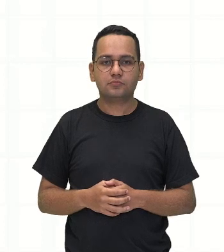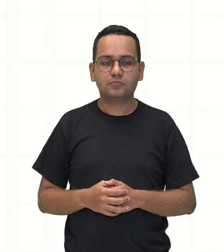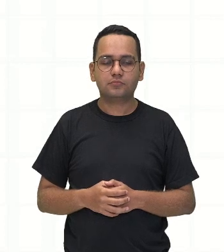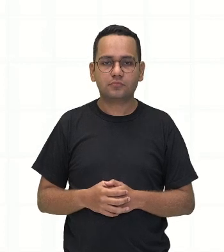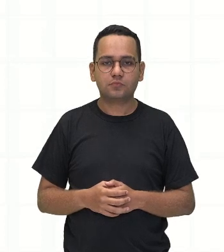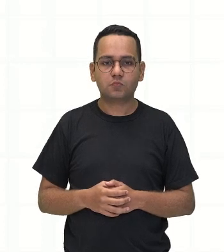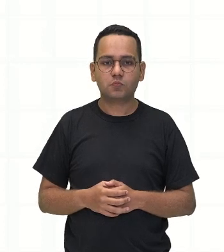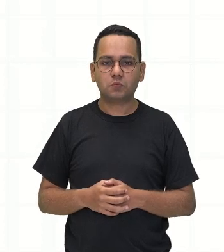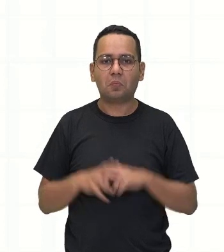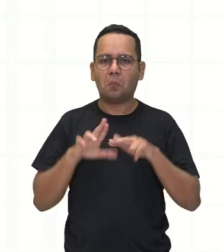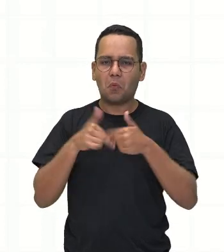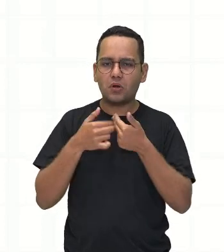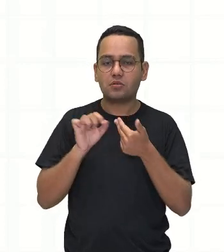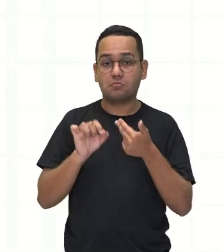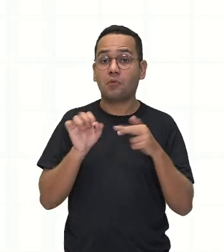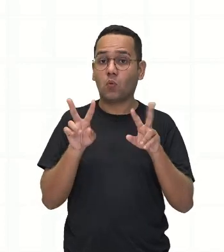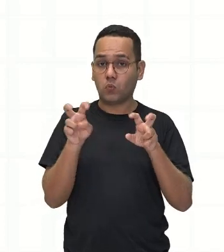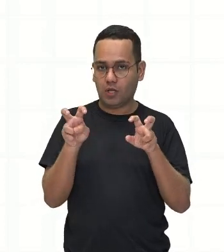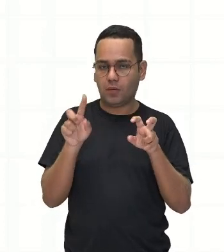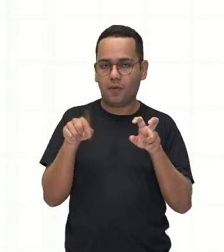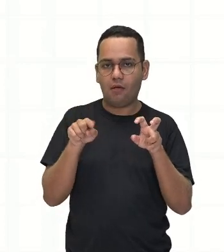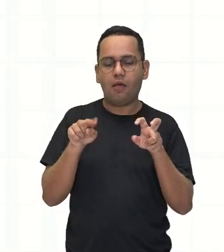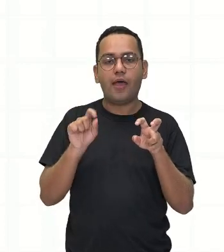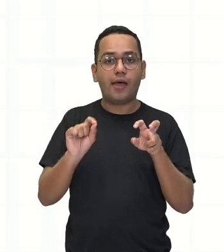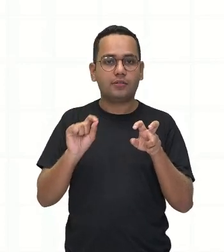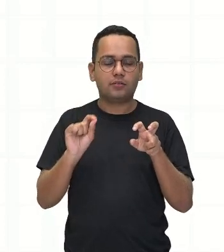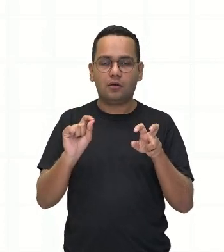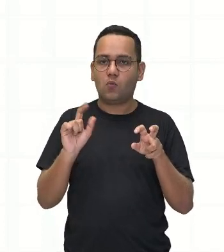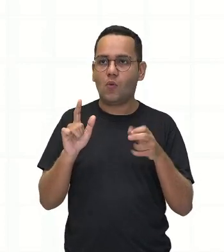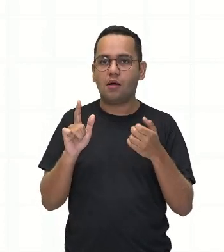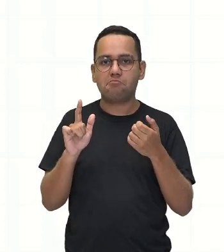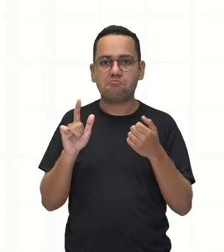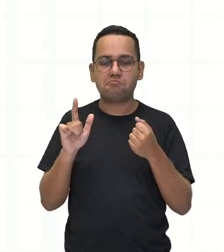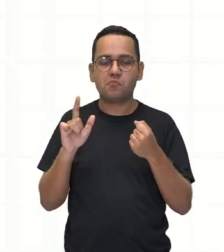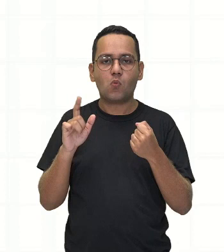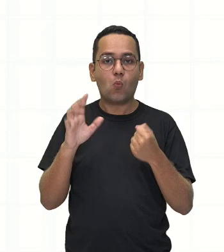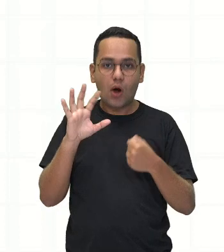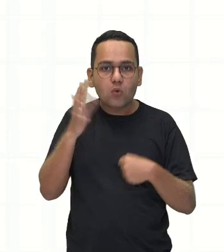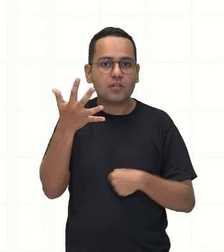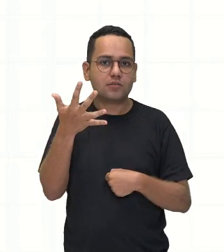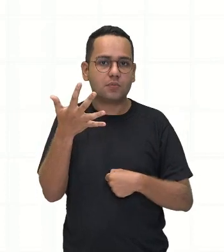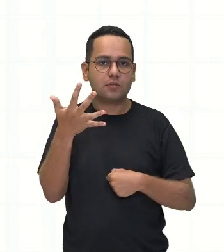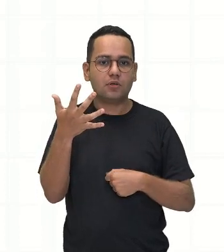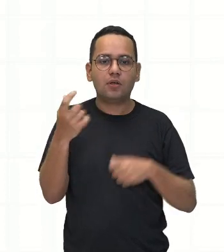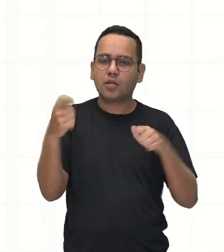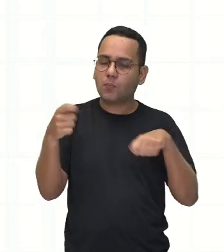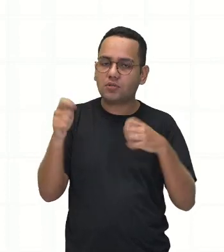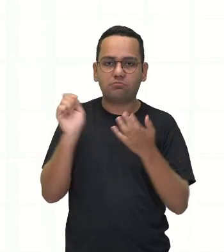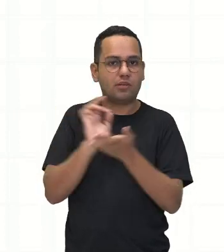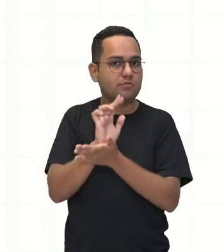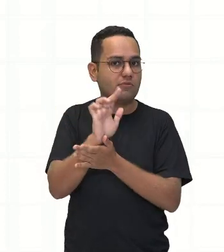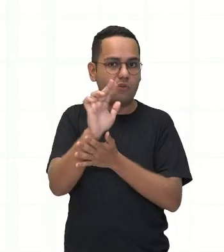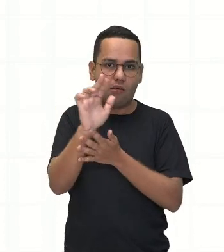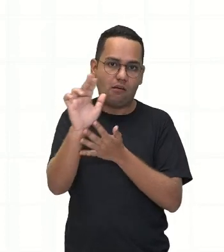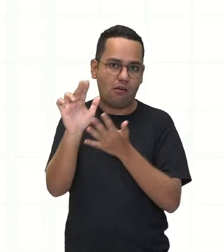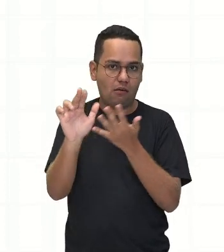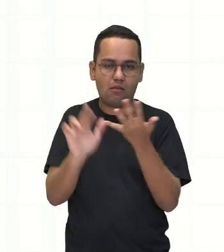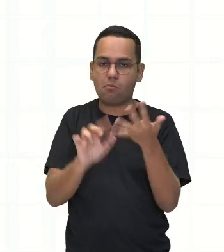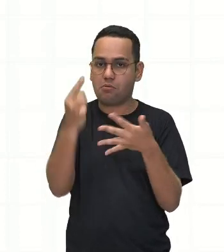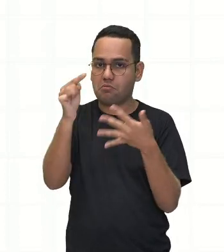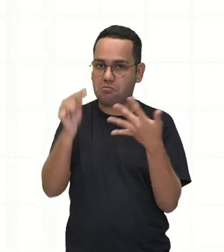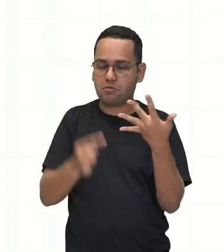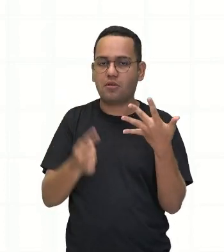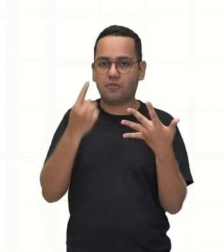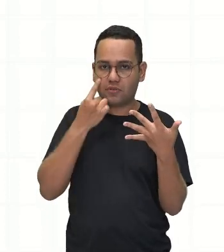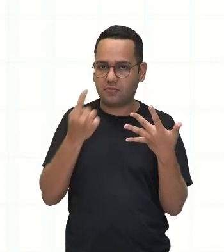atmosférica, ela tem uma causa. Então, essa causa podem ser variadas e é o que nós vamos ver